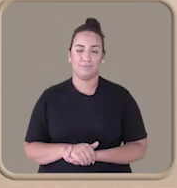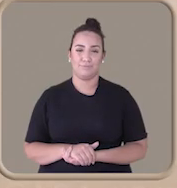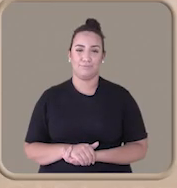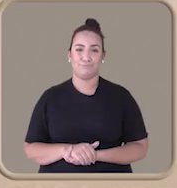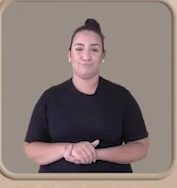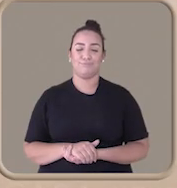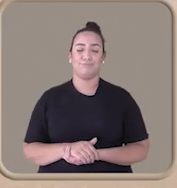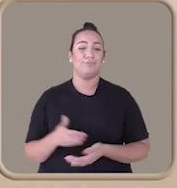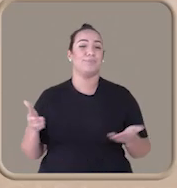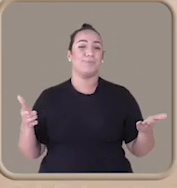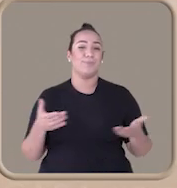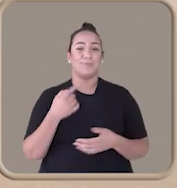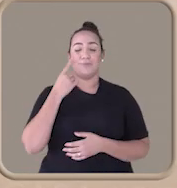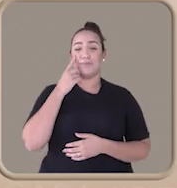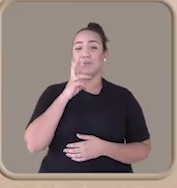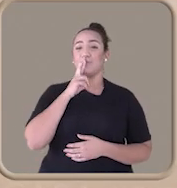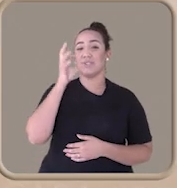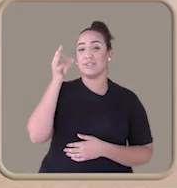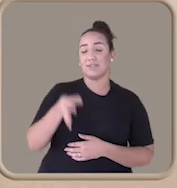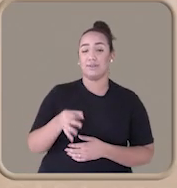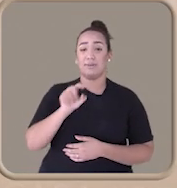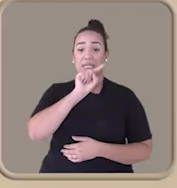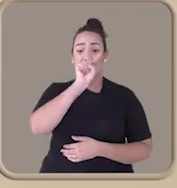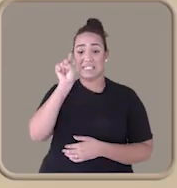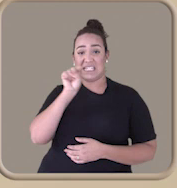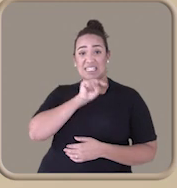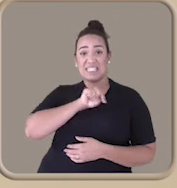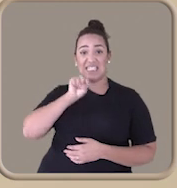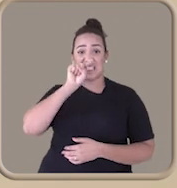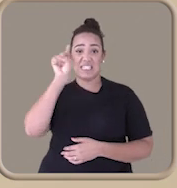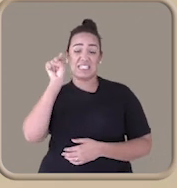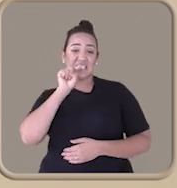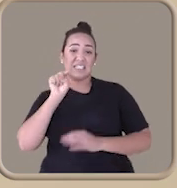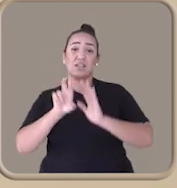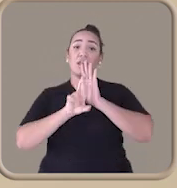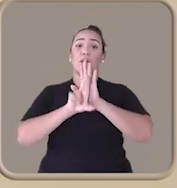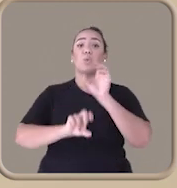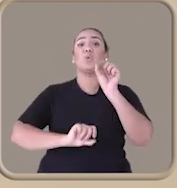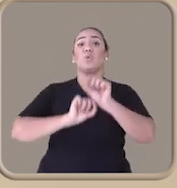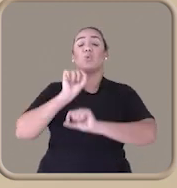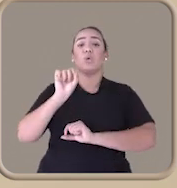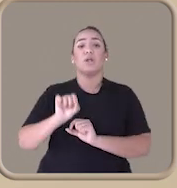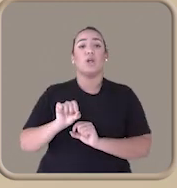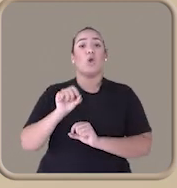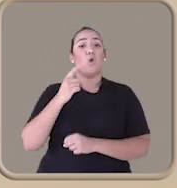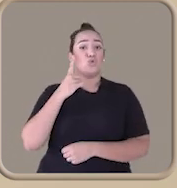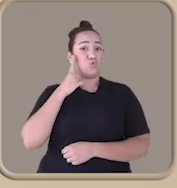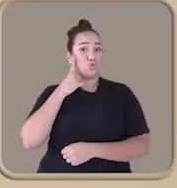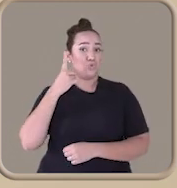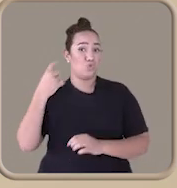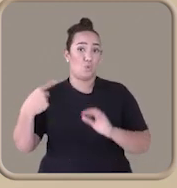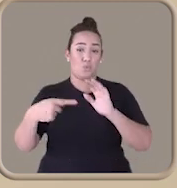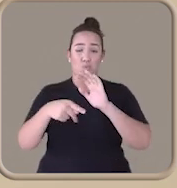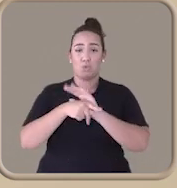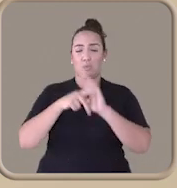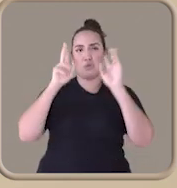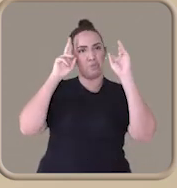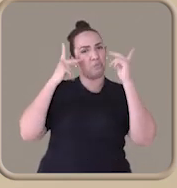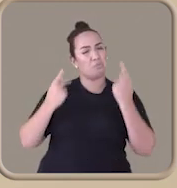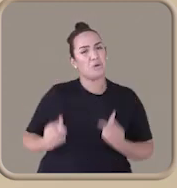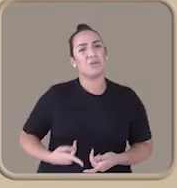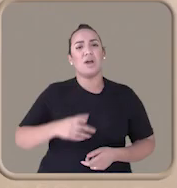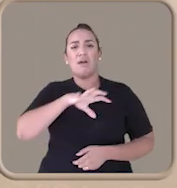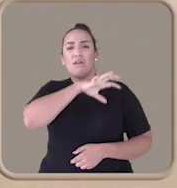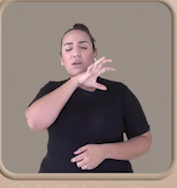Vamos conferir? Z é uma expressão que representa o som que uma pessoa, um animal ou um outro ser faz ao